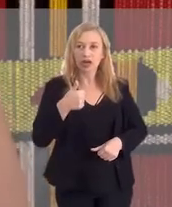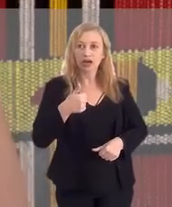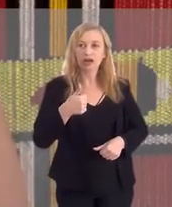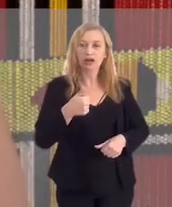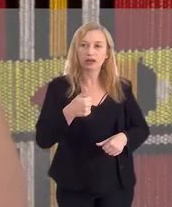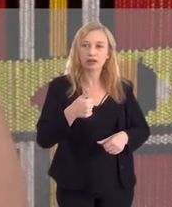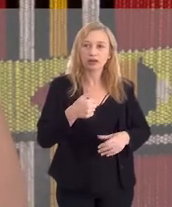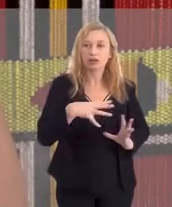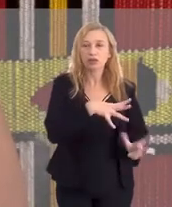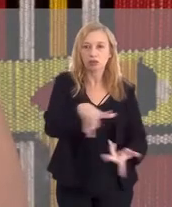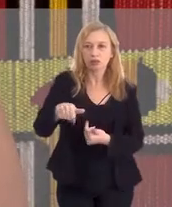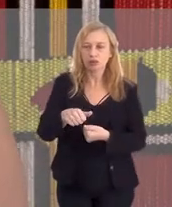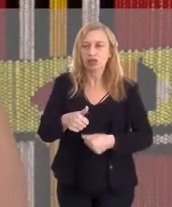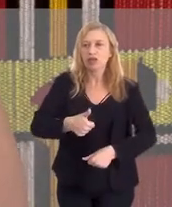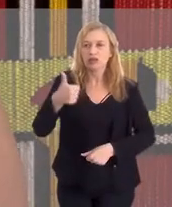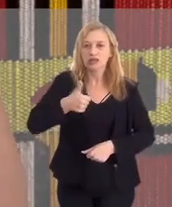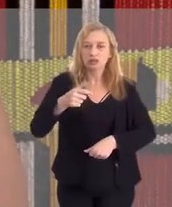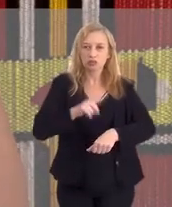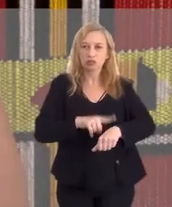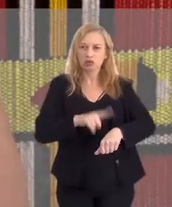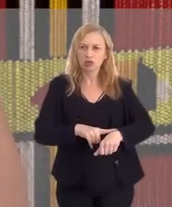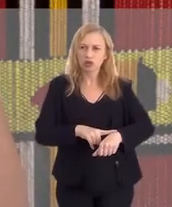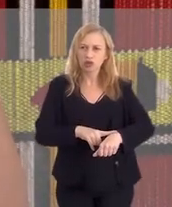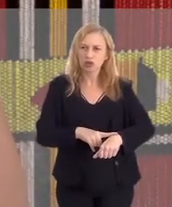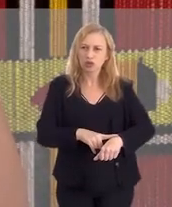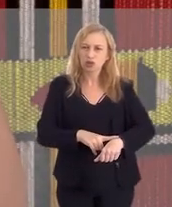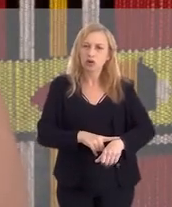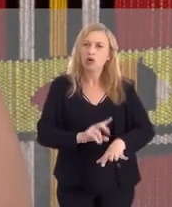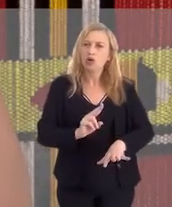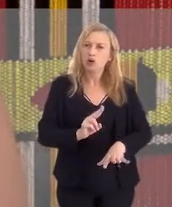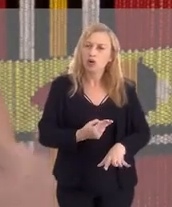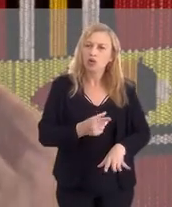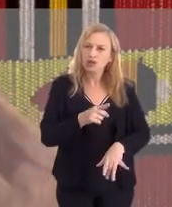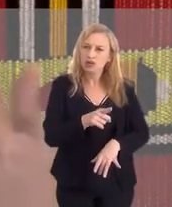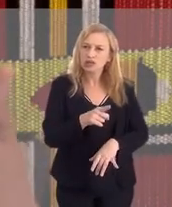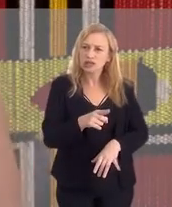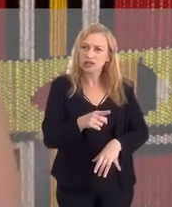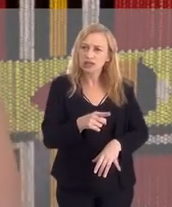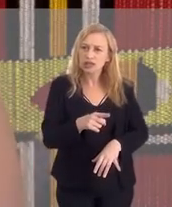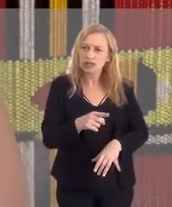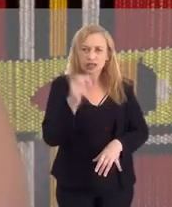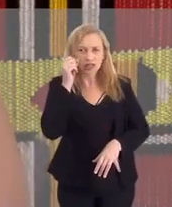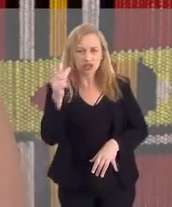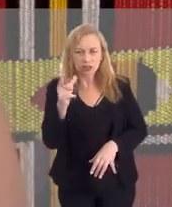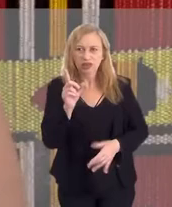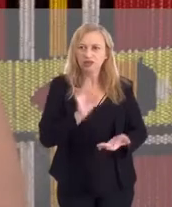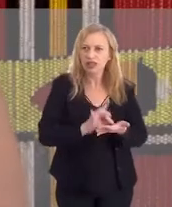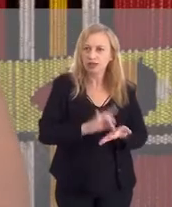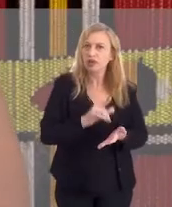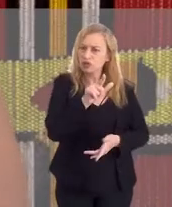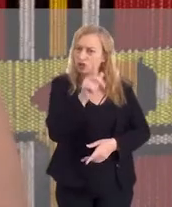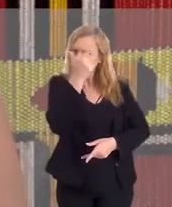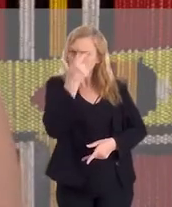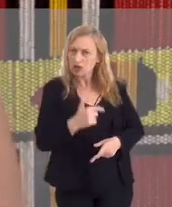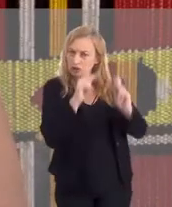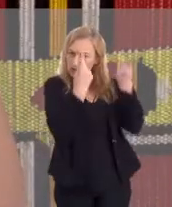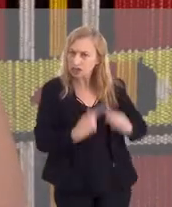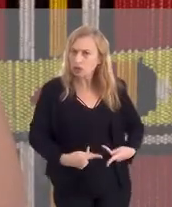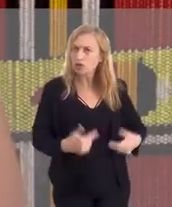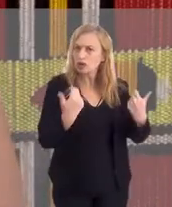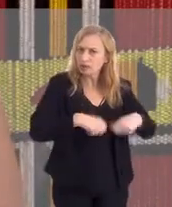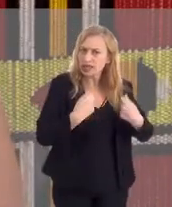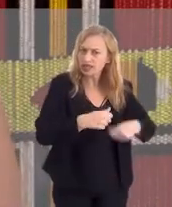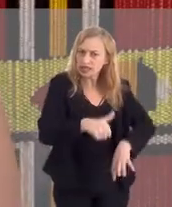Então vai ter a segunda parada. E com a segunda parada, ou você se toca de que realmente você é um ser humano